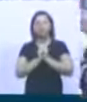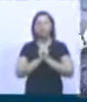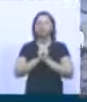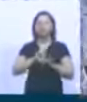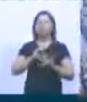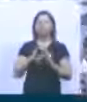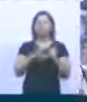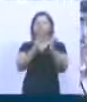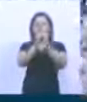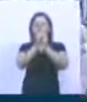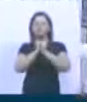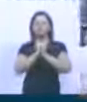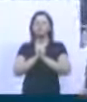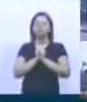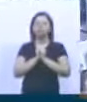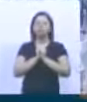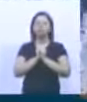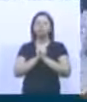estás, comigo